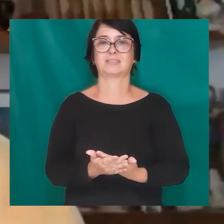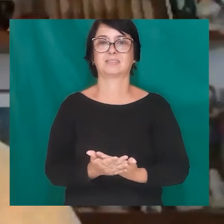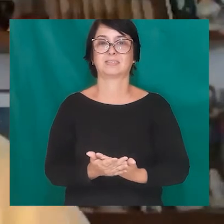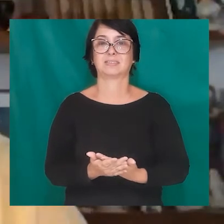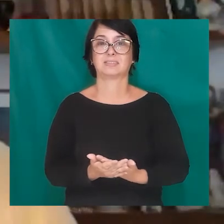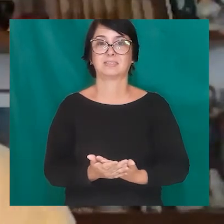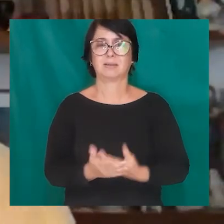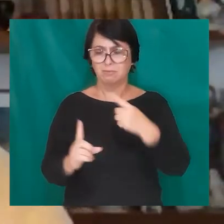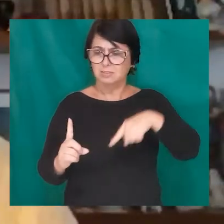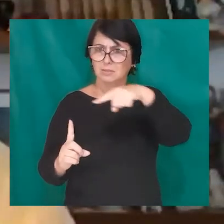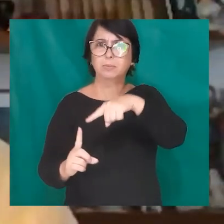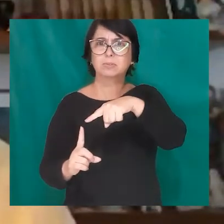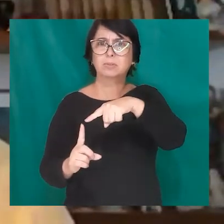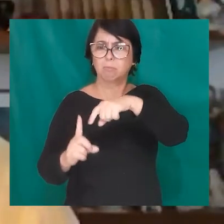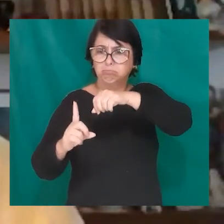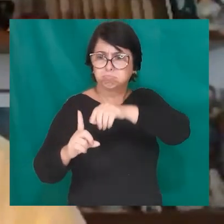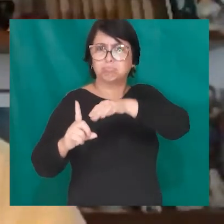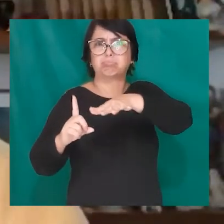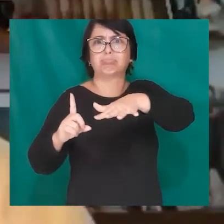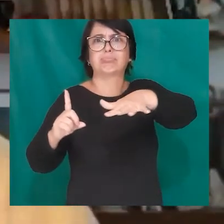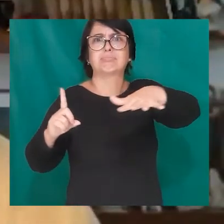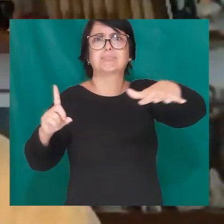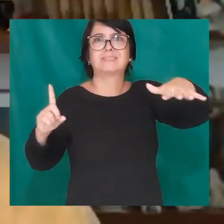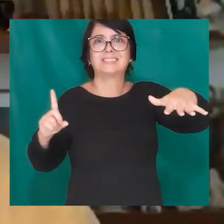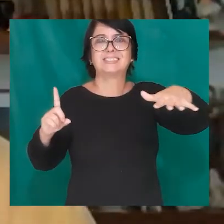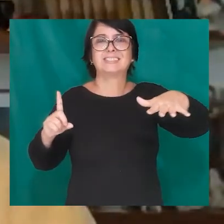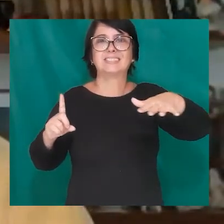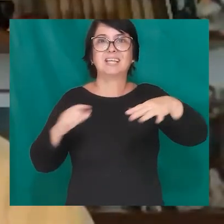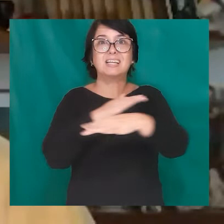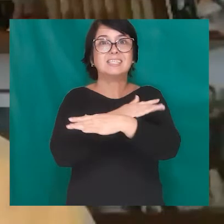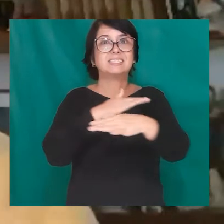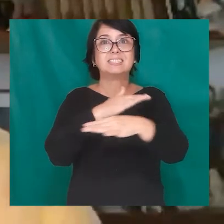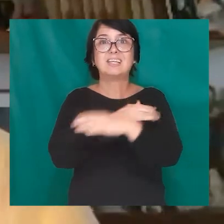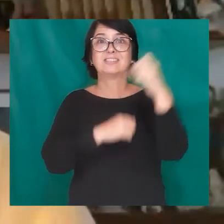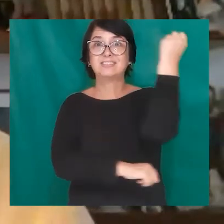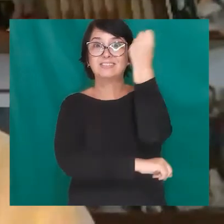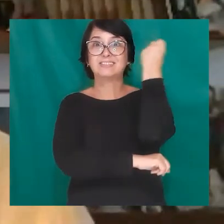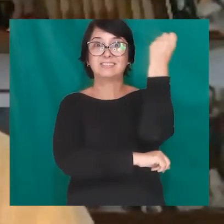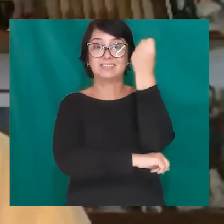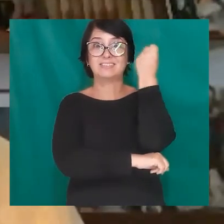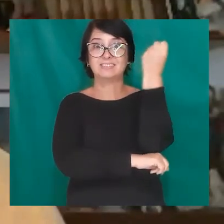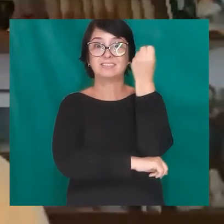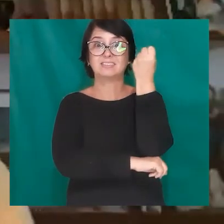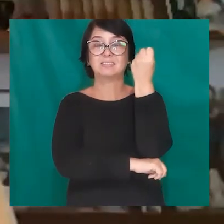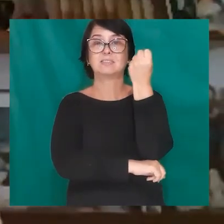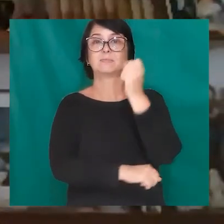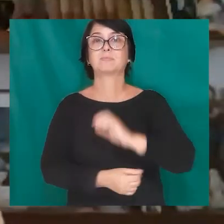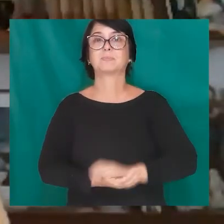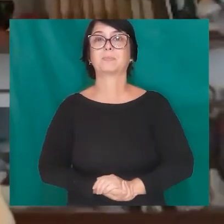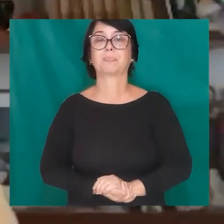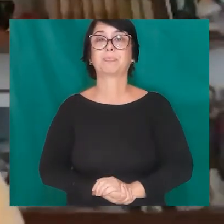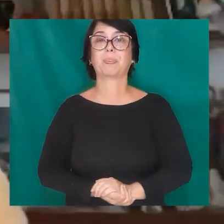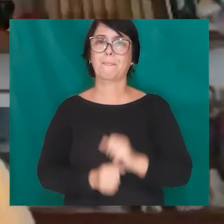têm metas assim, de expansão, de chegar a praticamente todas as cidades do Rio Grande? Como é que funciona a relação com o poder